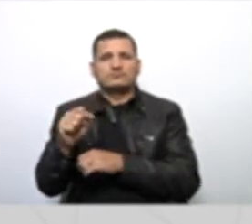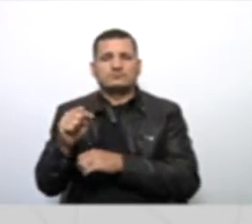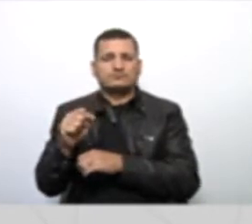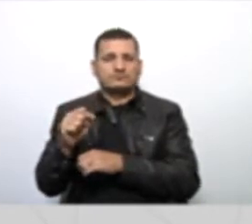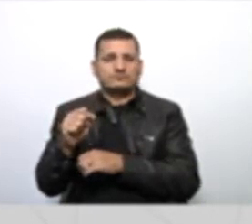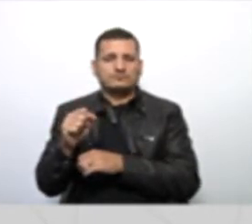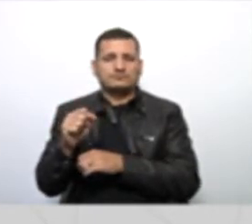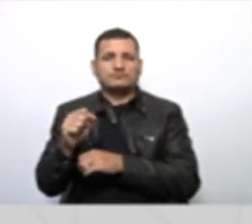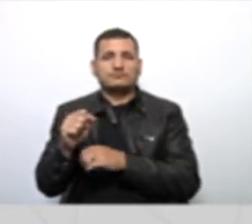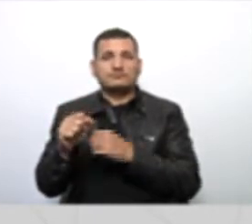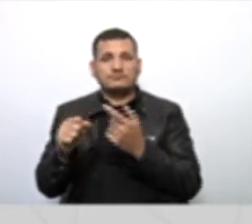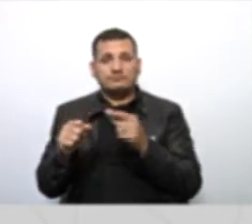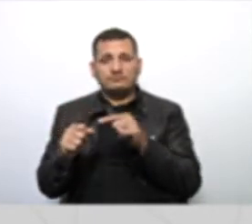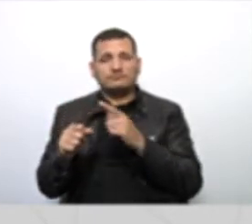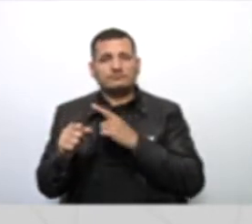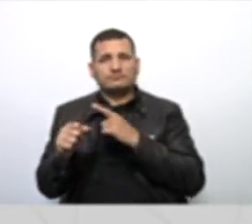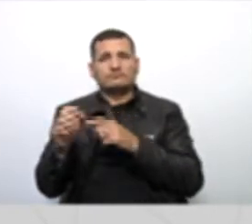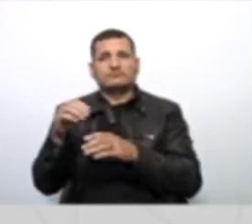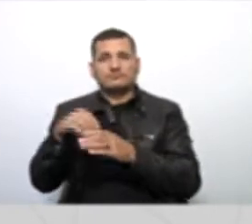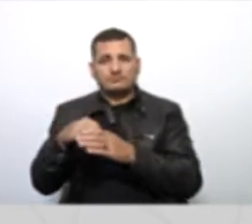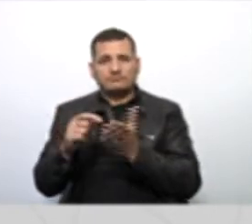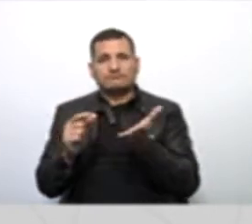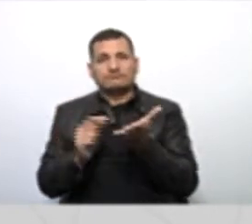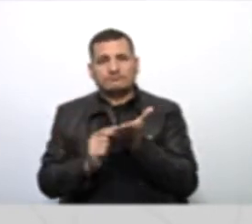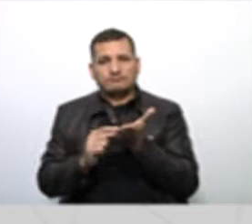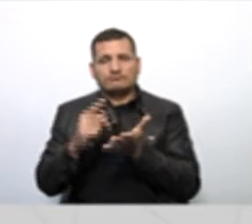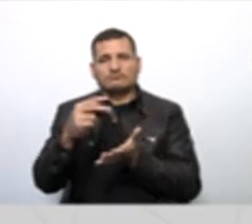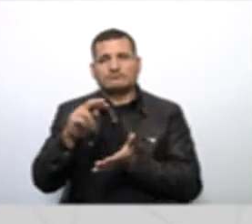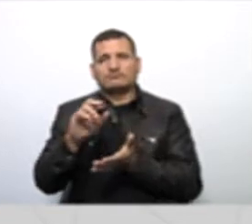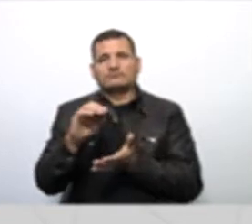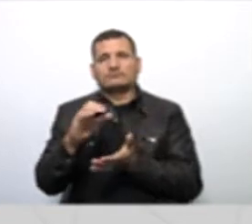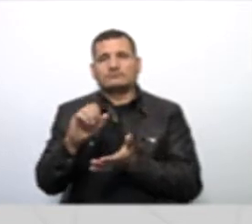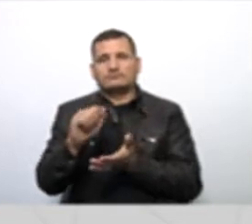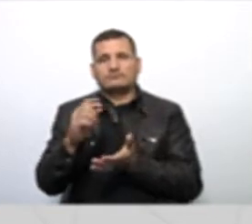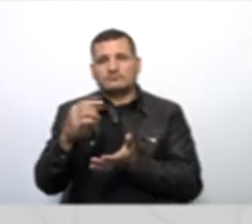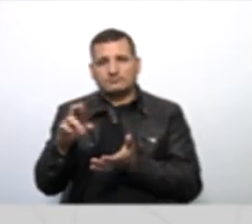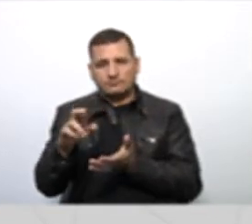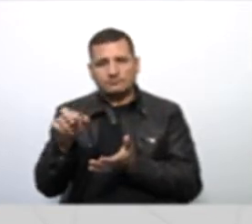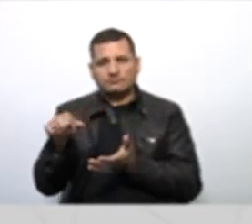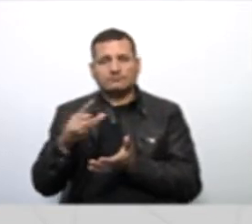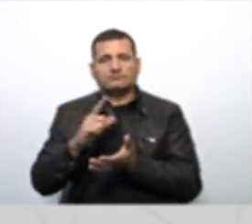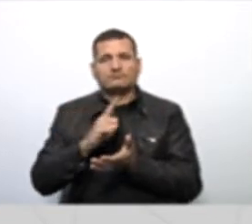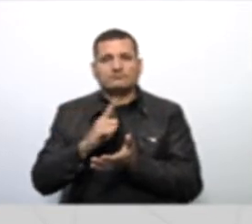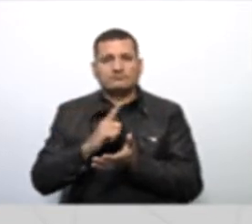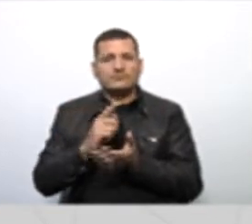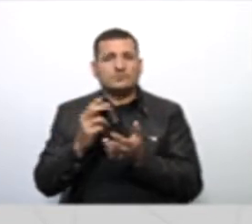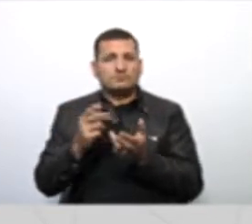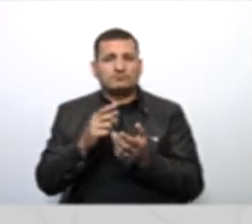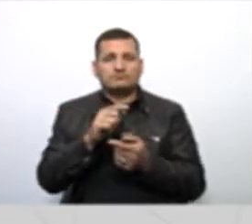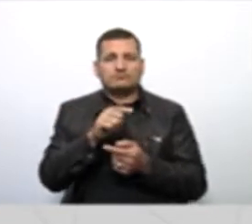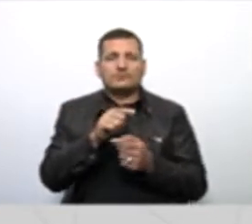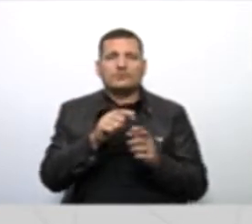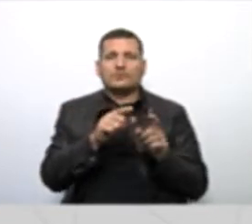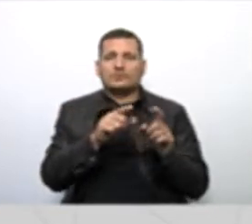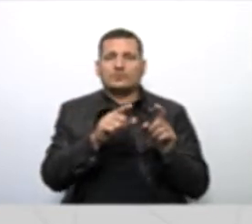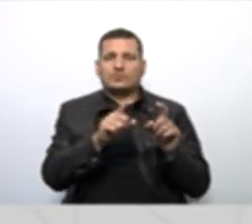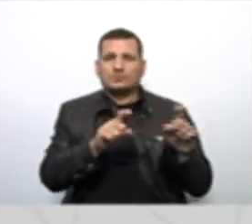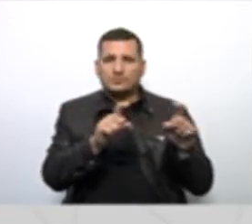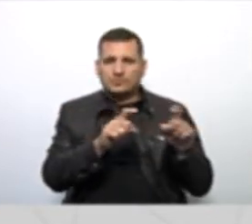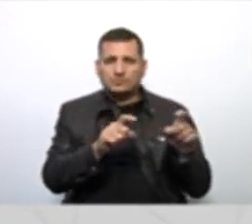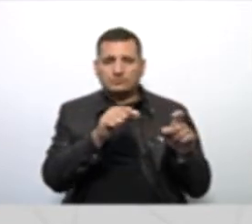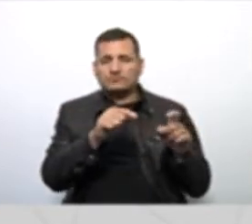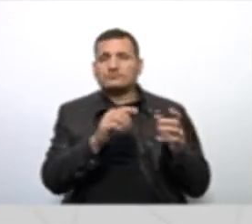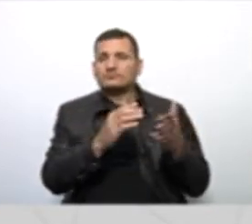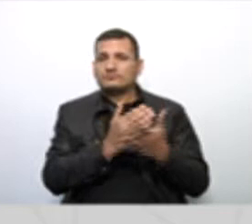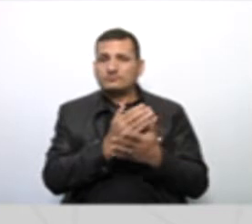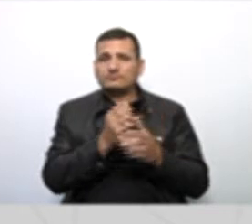acesso ao GPS. Então, ele tem um microprocessador ali dentro. Então, ele se inclui também. Assim como os computadores. Alguns podem ser